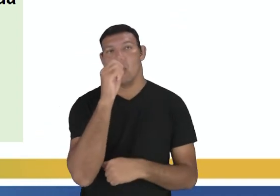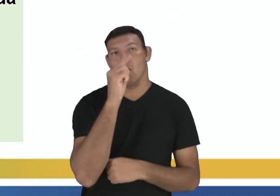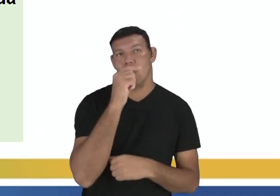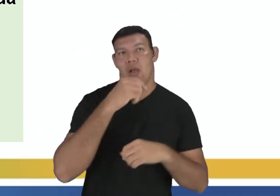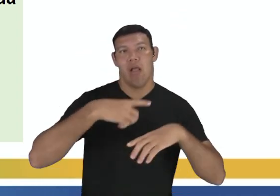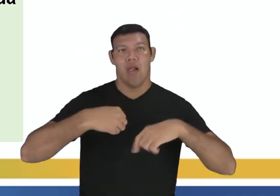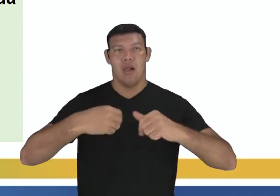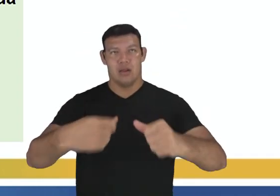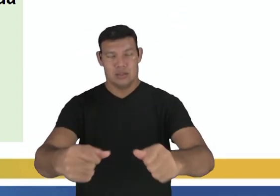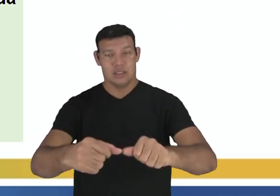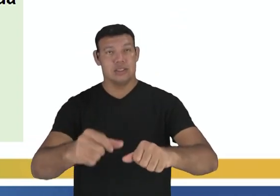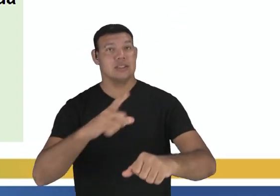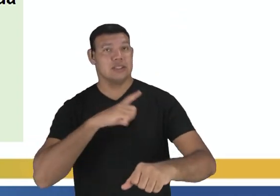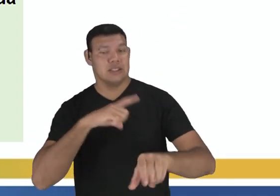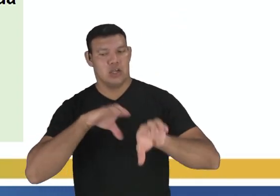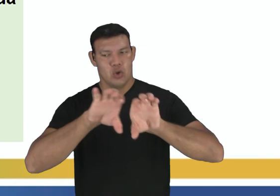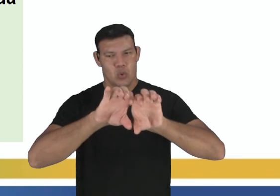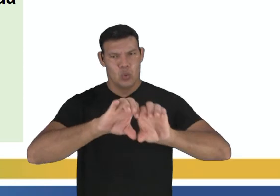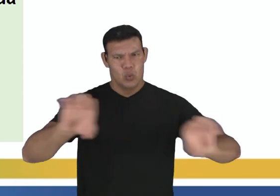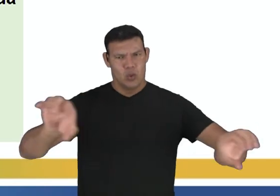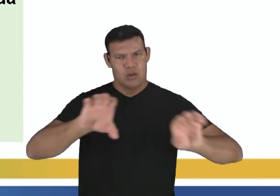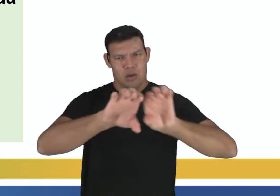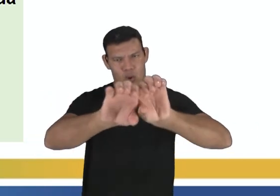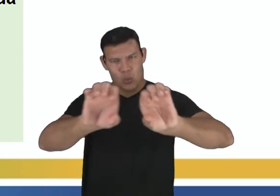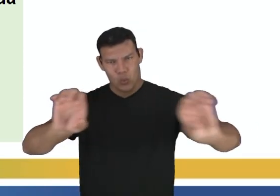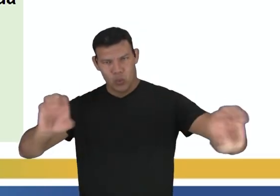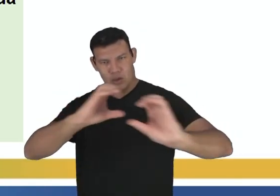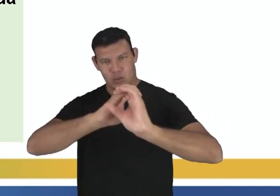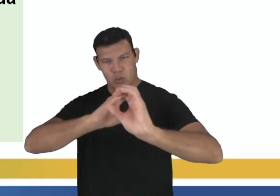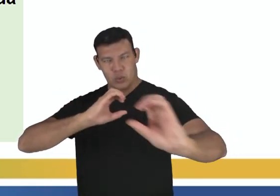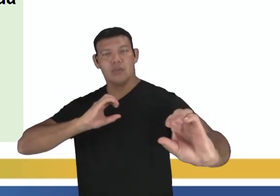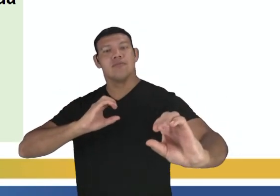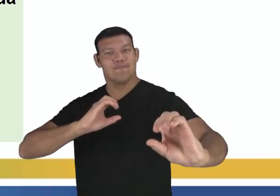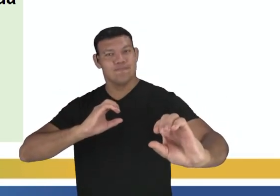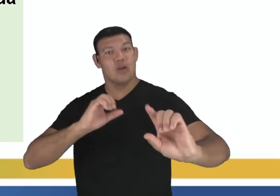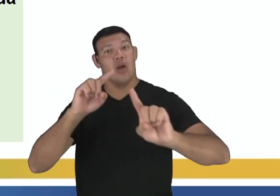e solo. Quando você tem um sistema de saneamento básico eficiente, você